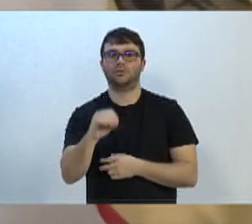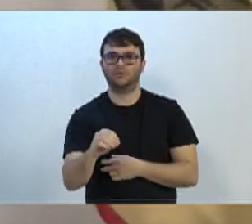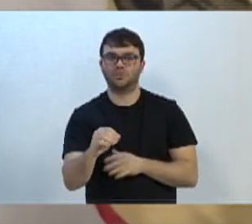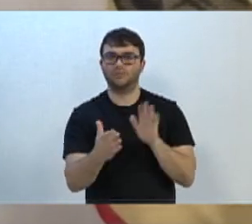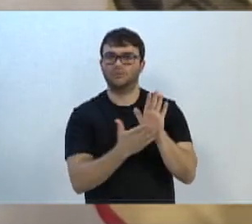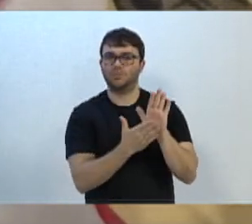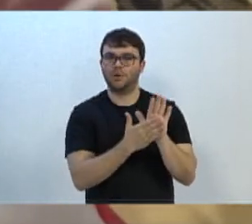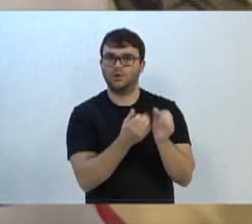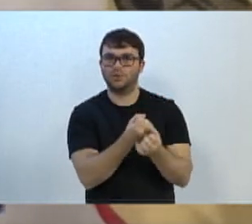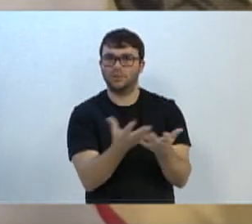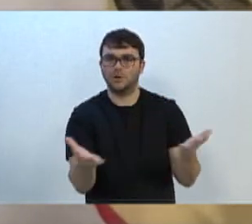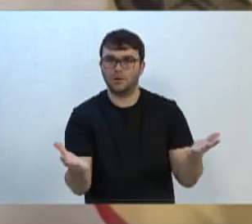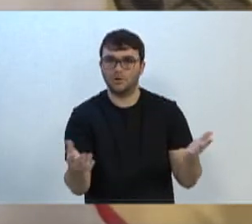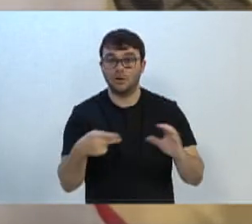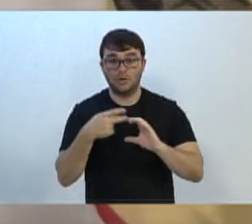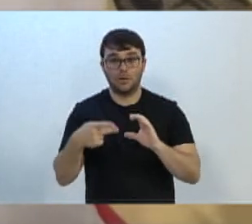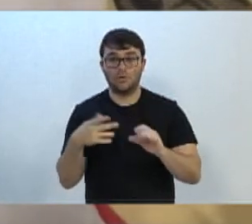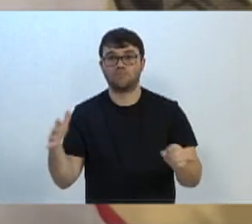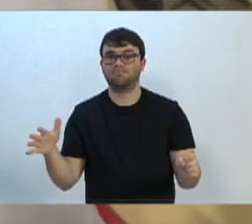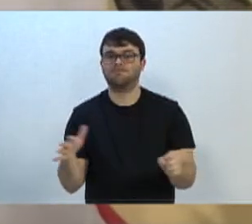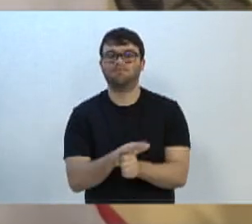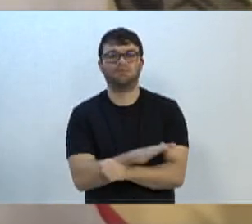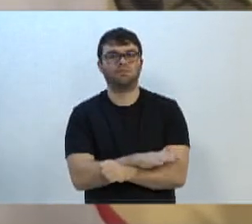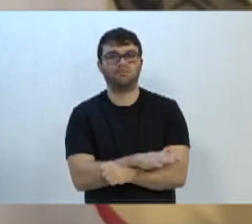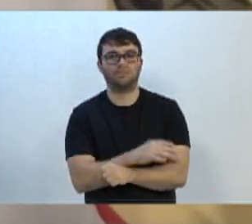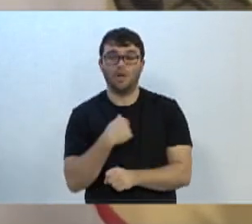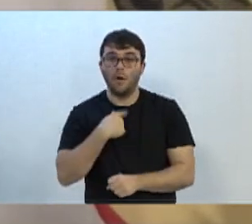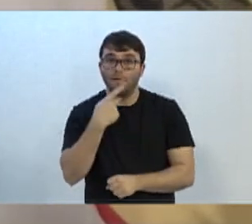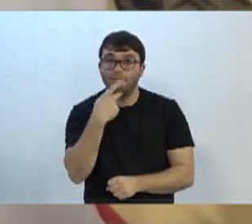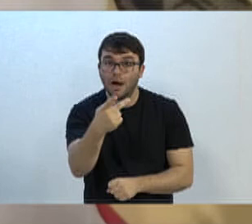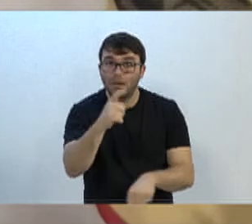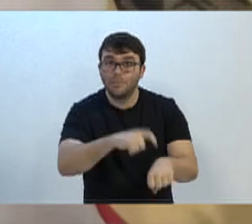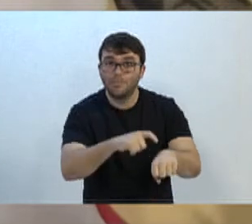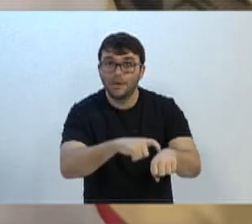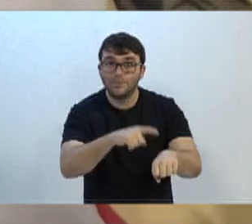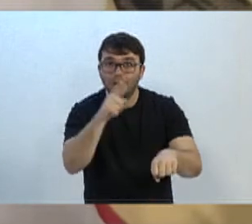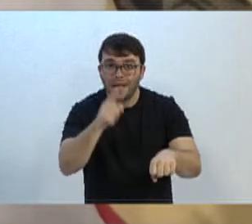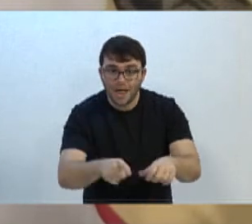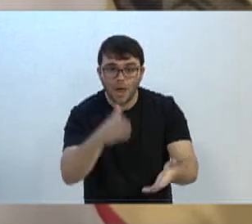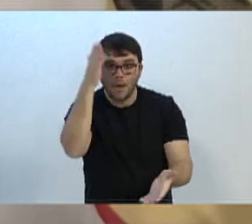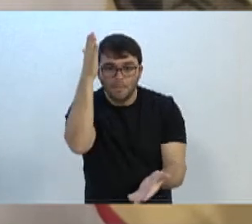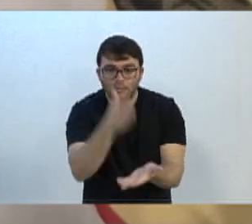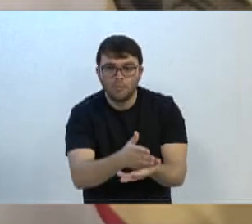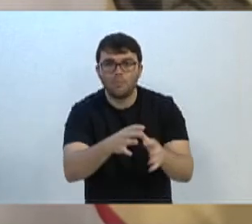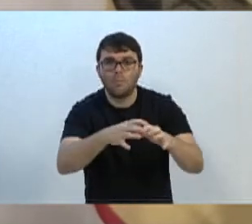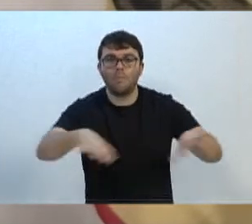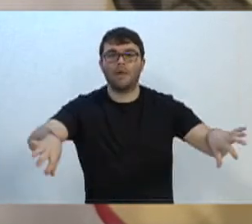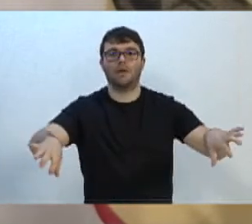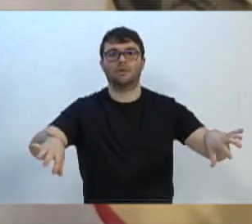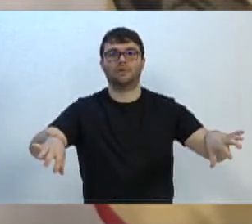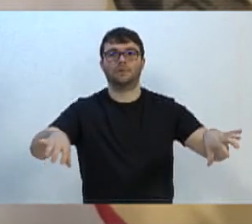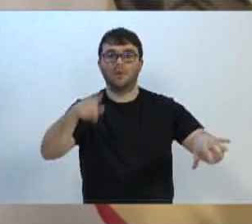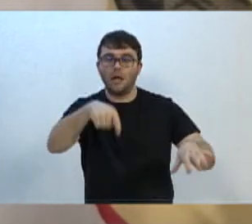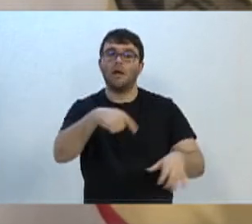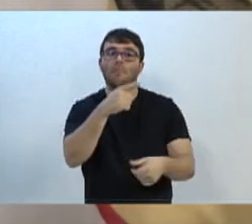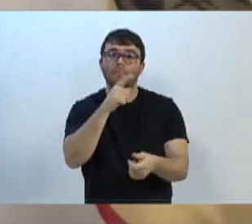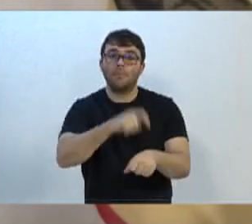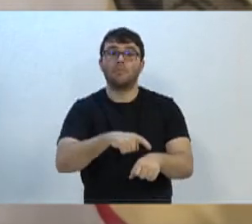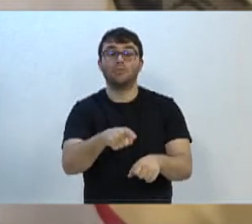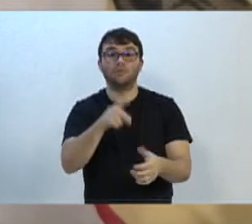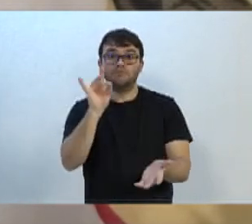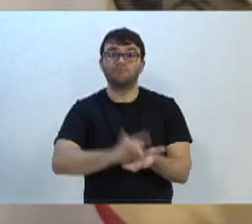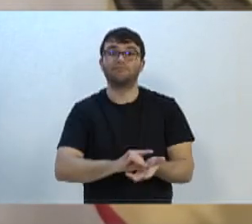aqui e a casa estava lotada e eu disse naquele momento que era um divisor de águas eu queria que esse divisor de águas e foi